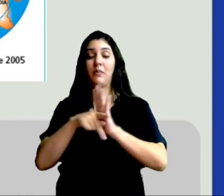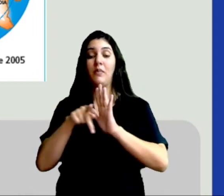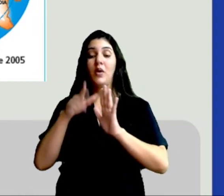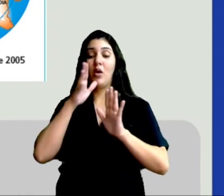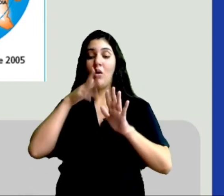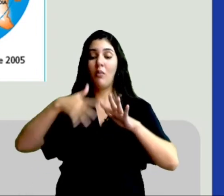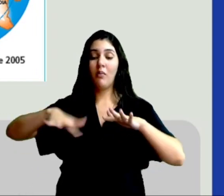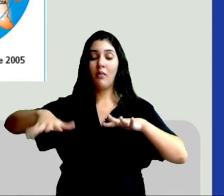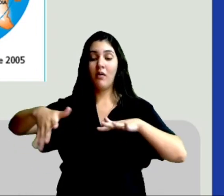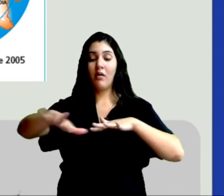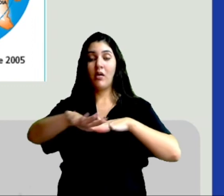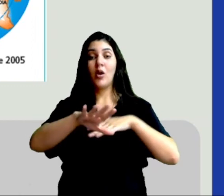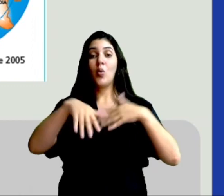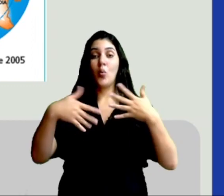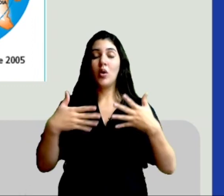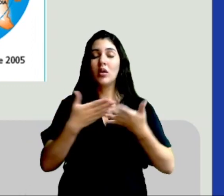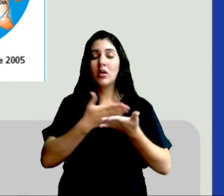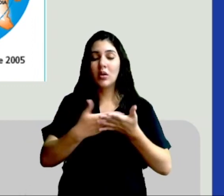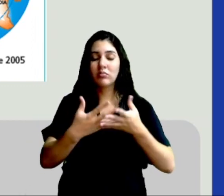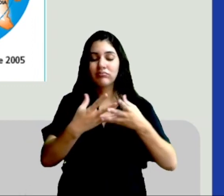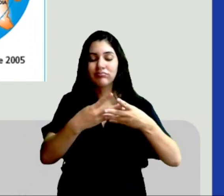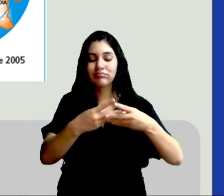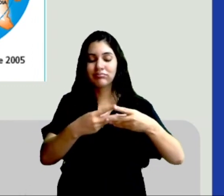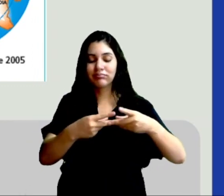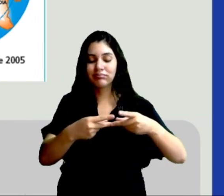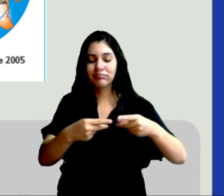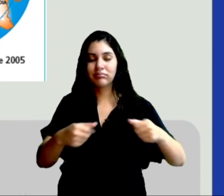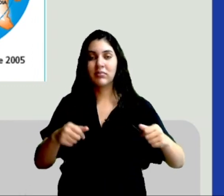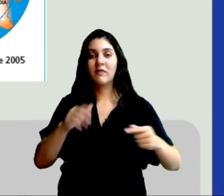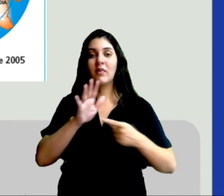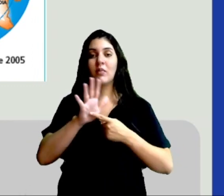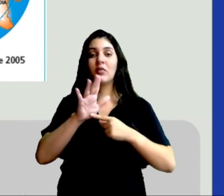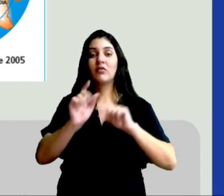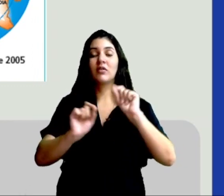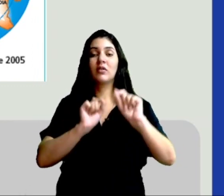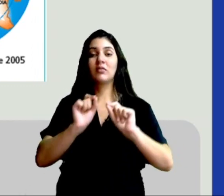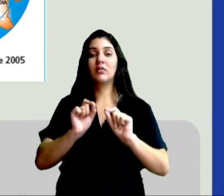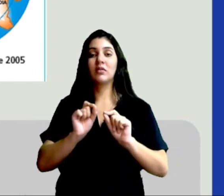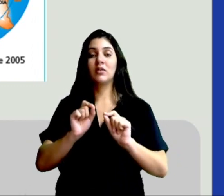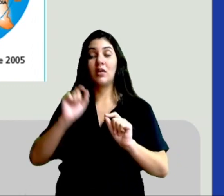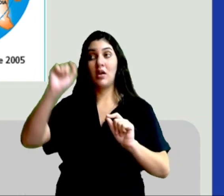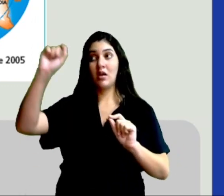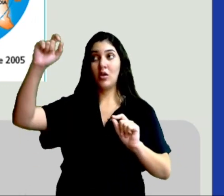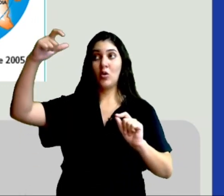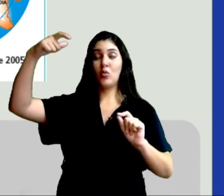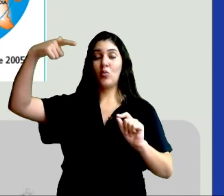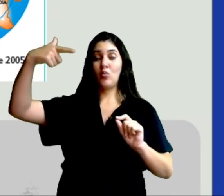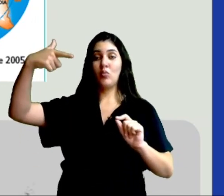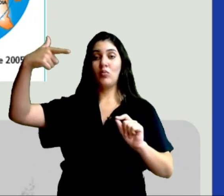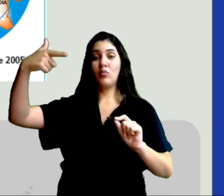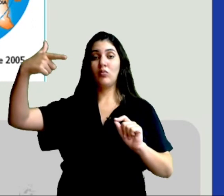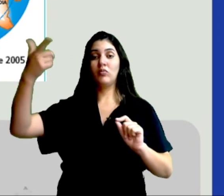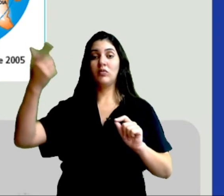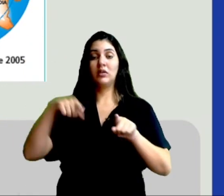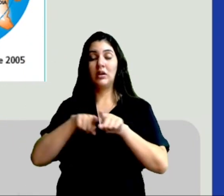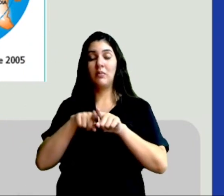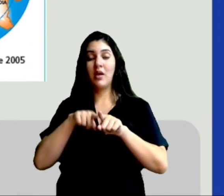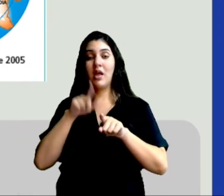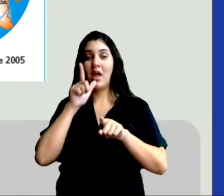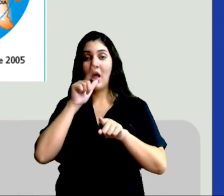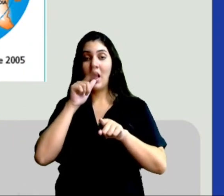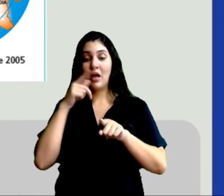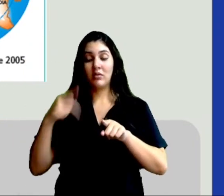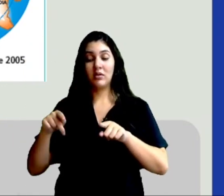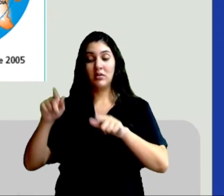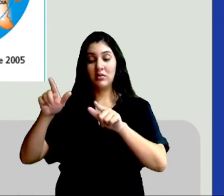vão derretendo. E a partir do momento que elas vão derretendo, elas vão refletindo menos a luz do sol, e a água nessa